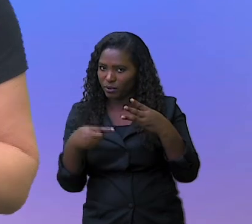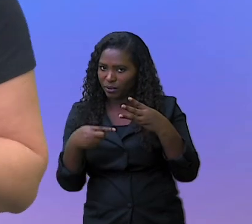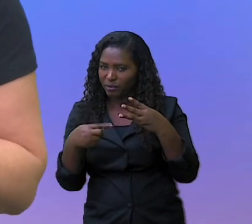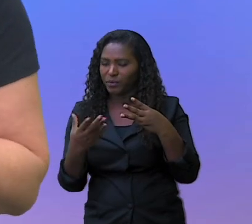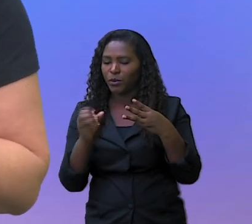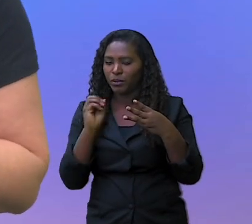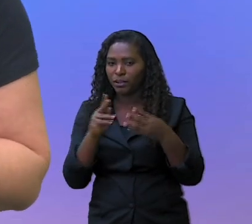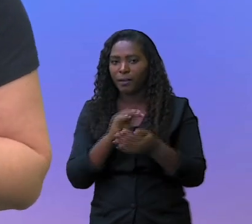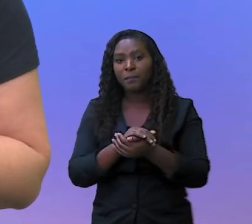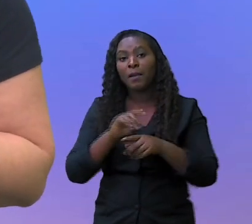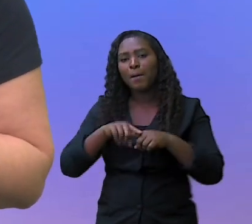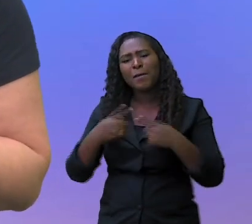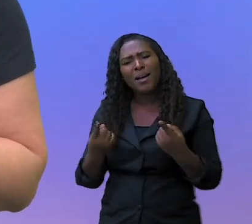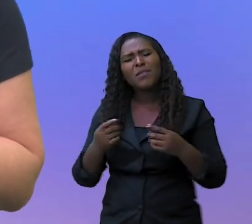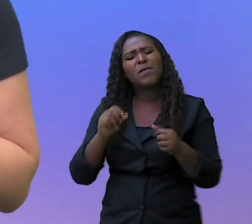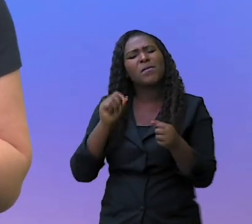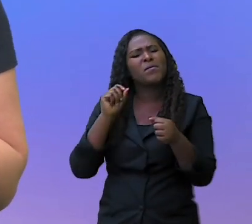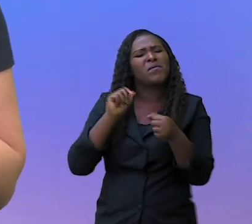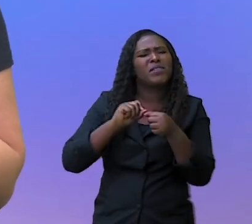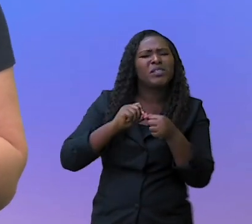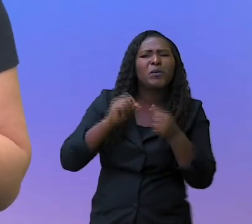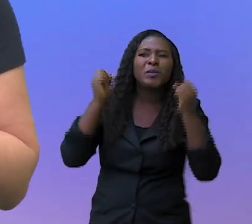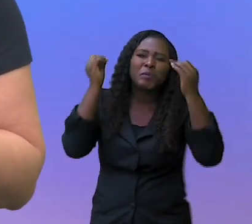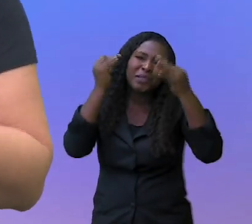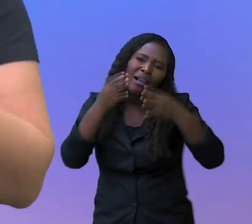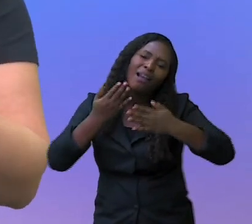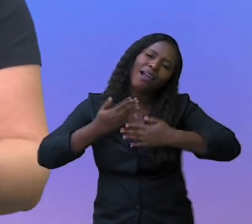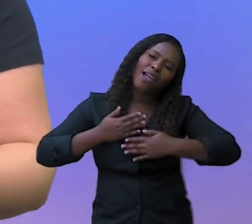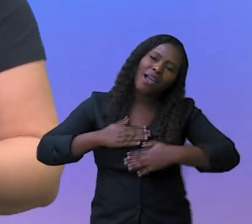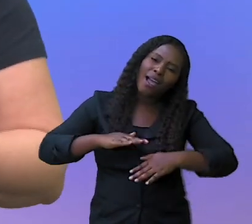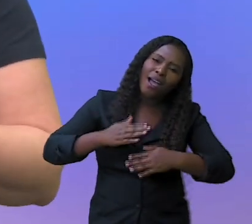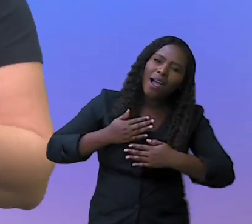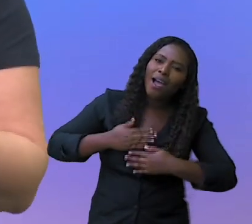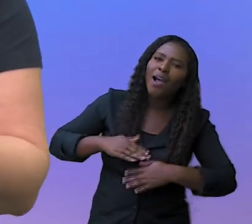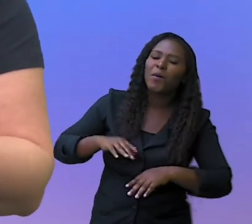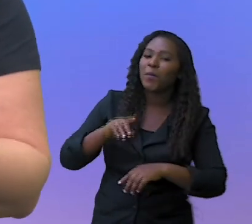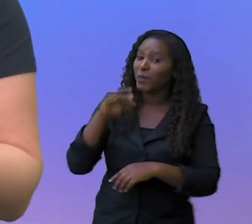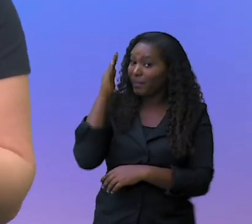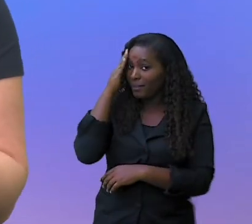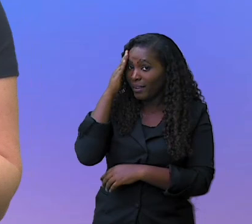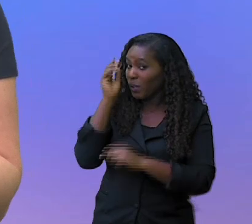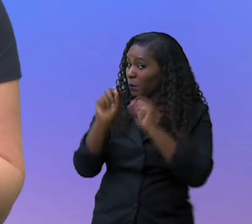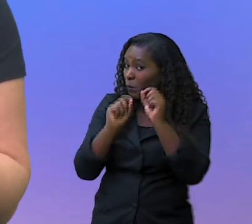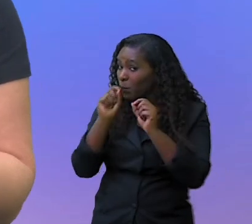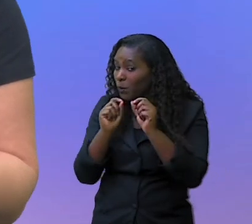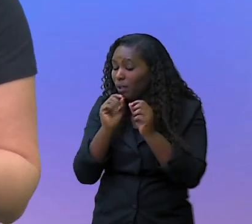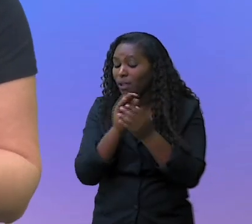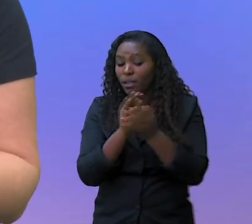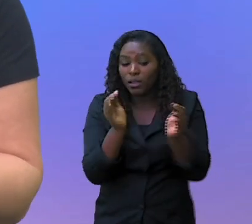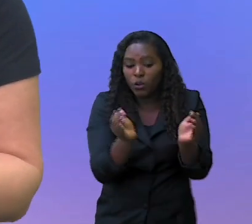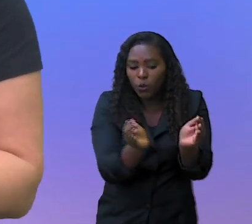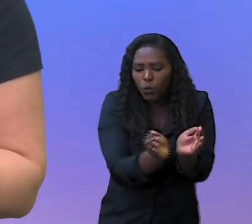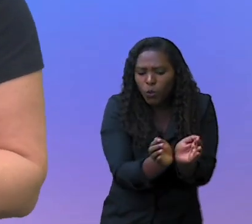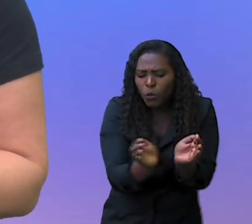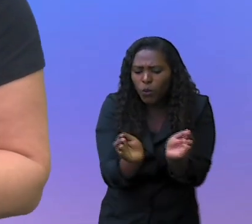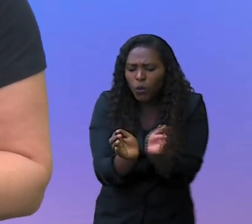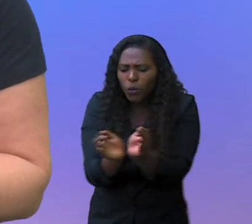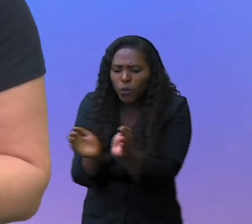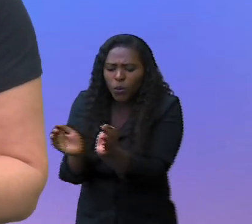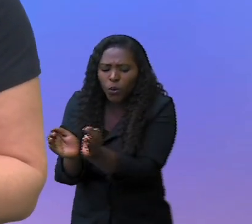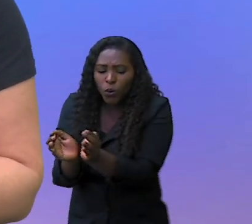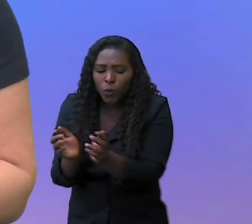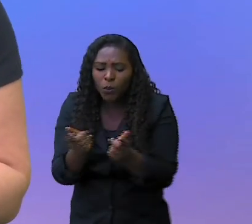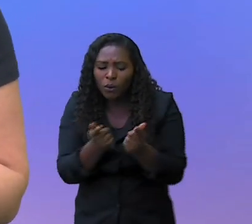tranquila, para a gente entender que os tipos de classe, né, das classes gramaticais que vão